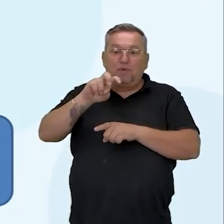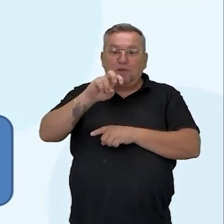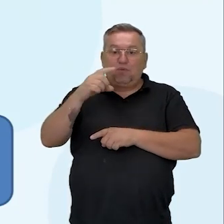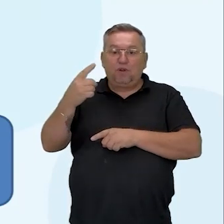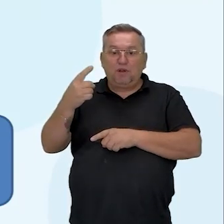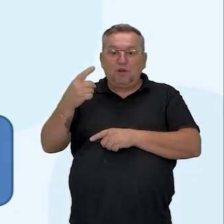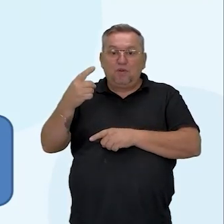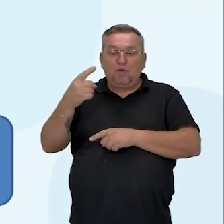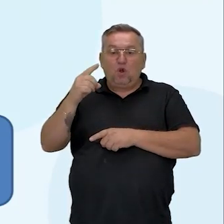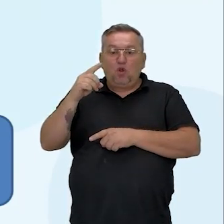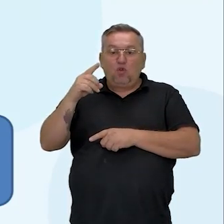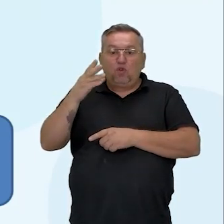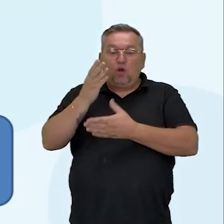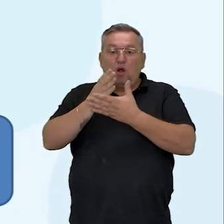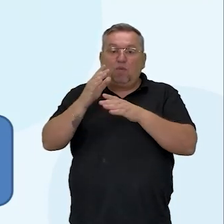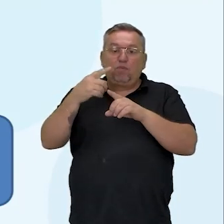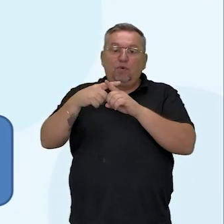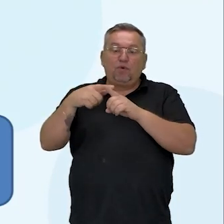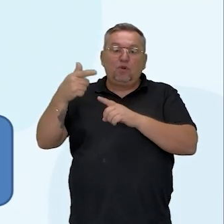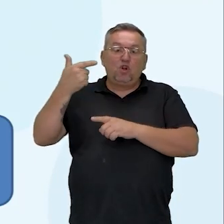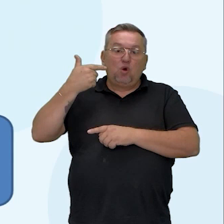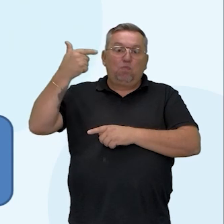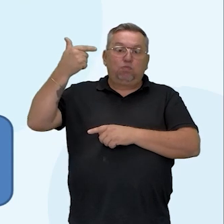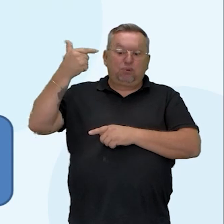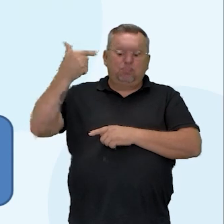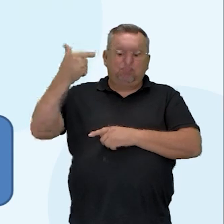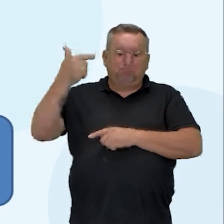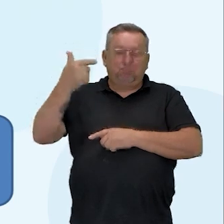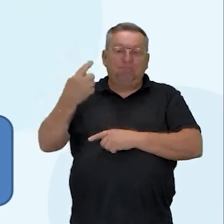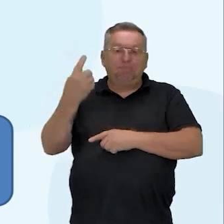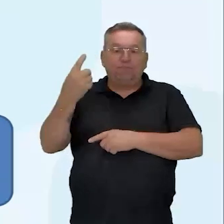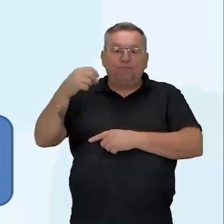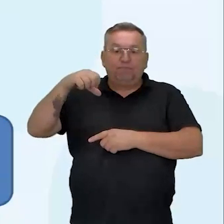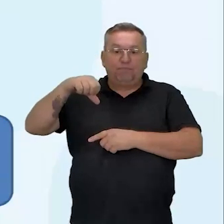51 e só saiu do poder porque cometeu suicídio em